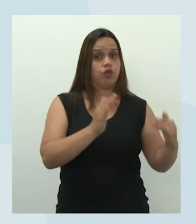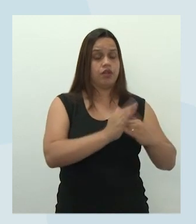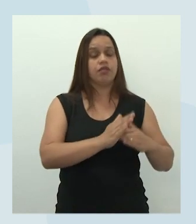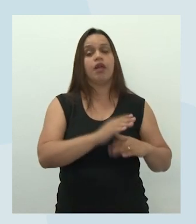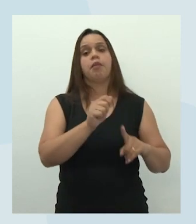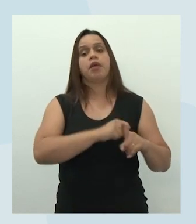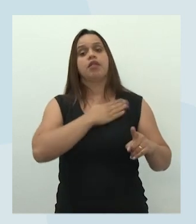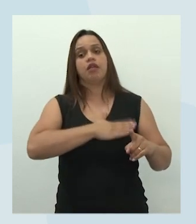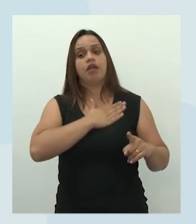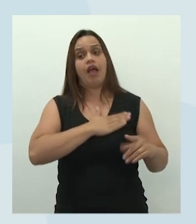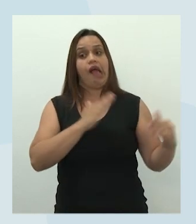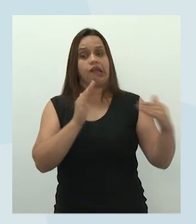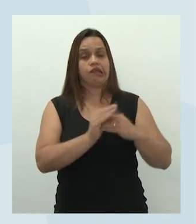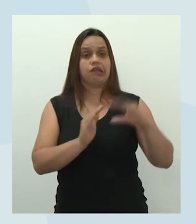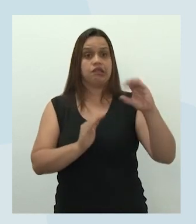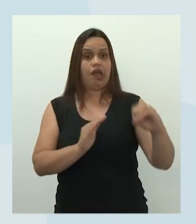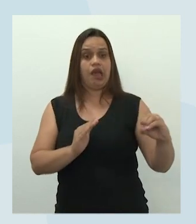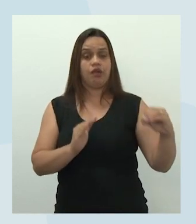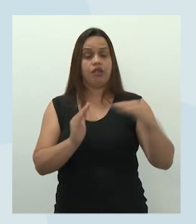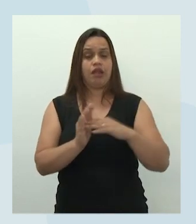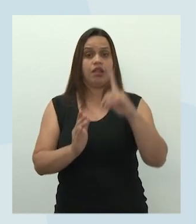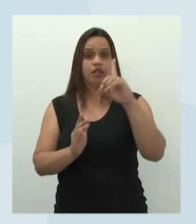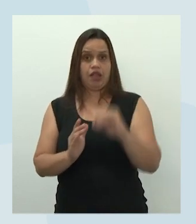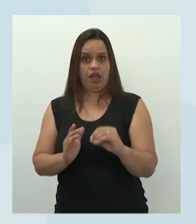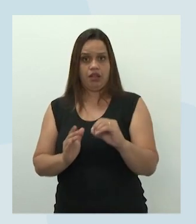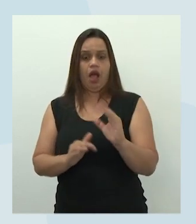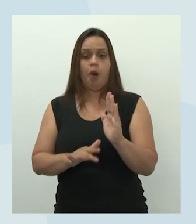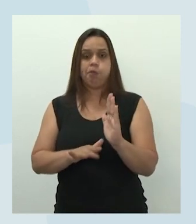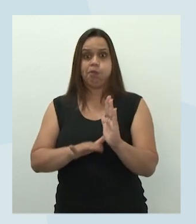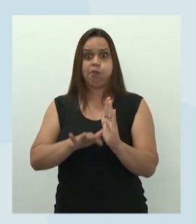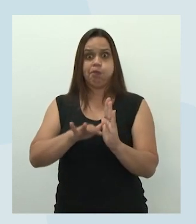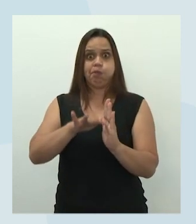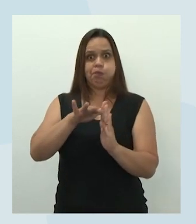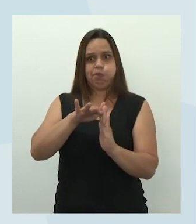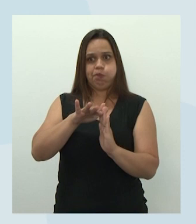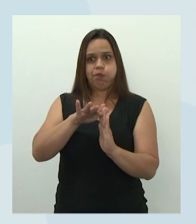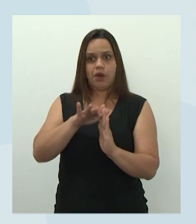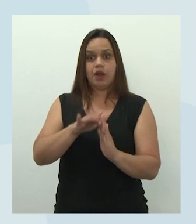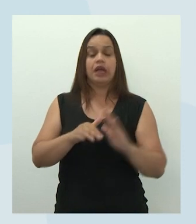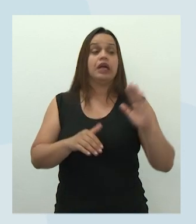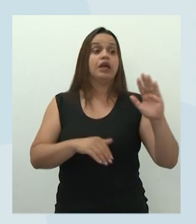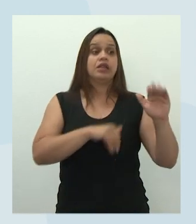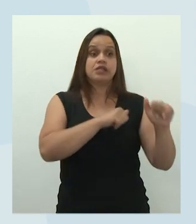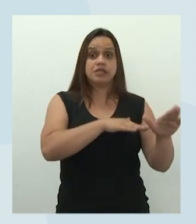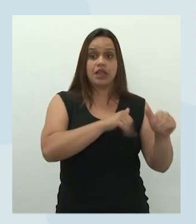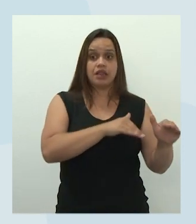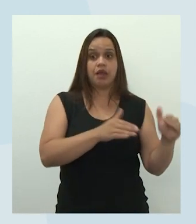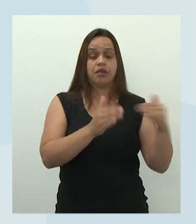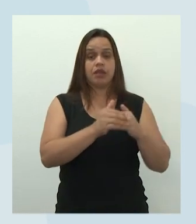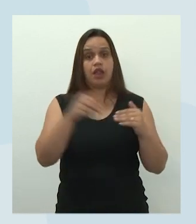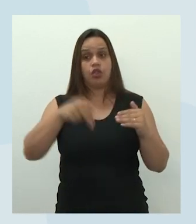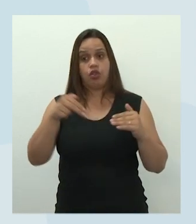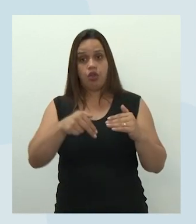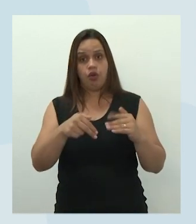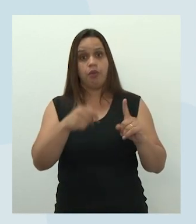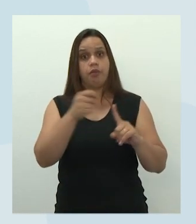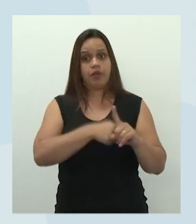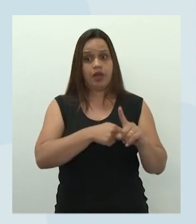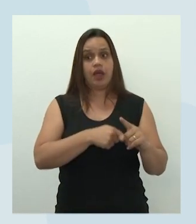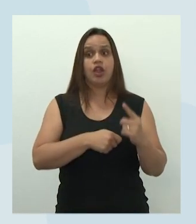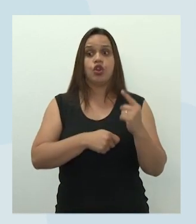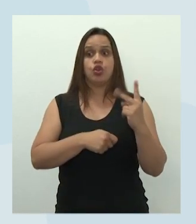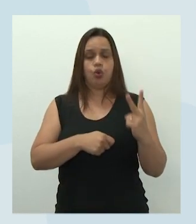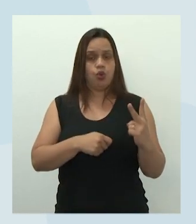de 0 a 10 pés o crescimento do volume das águas. De setembro a novembro, vai de 12 a